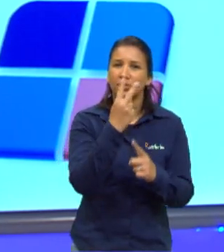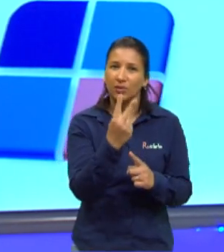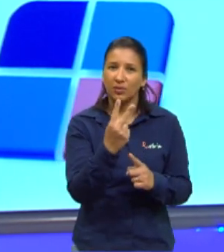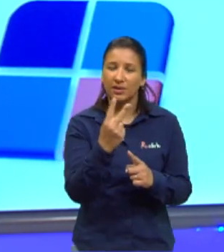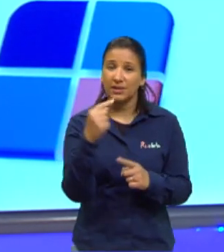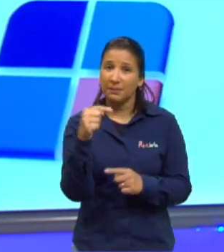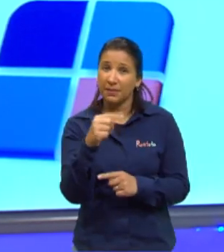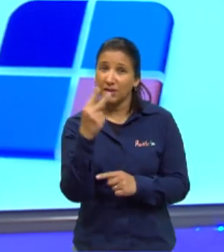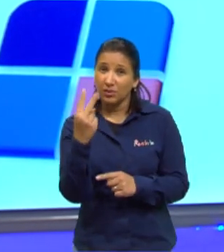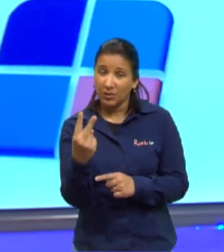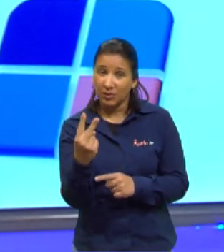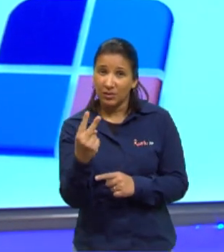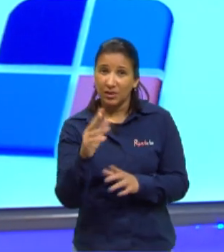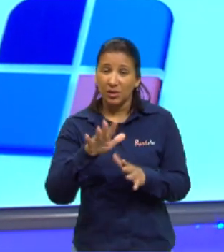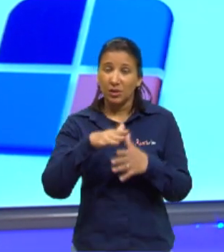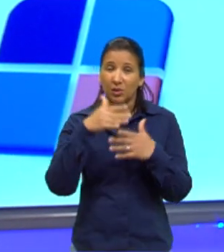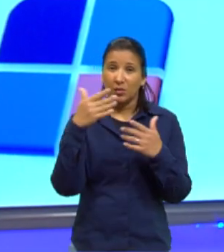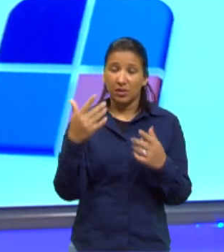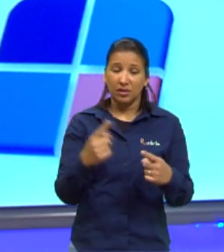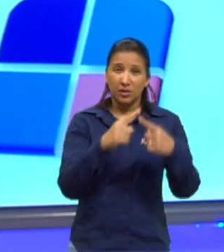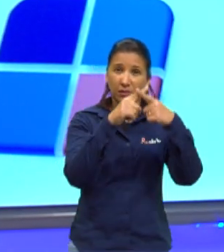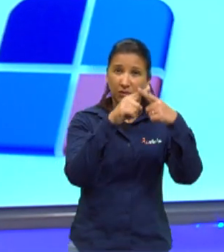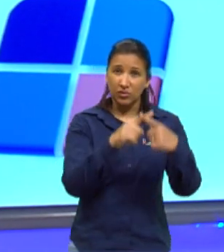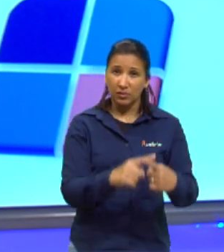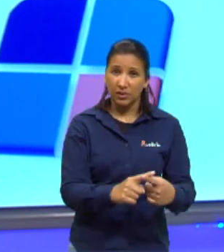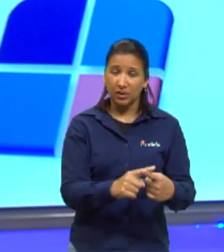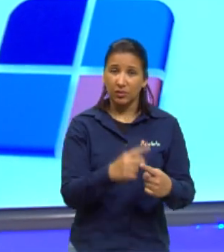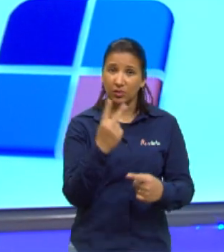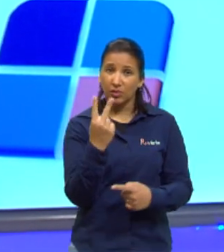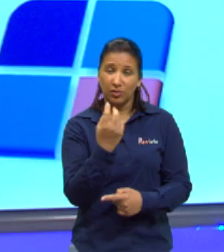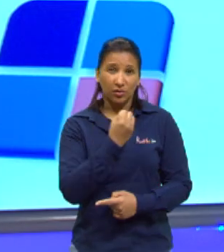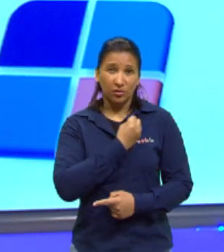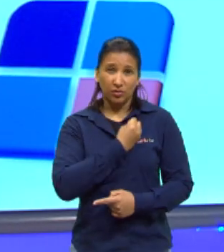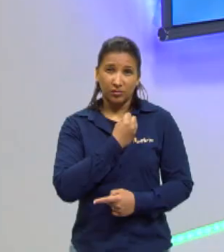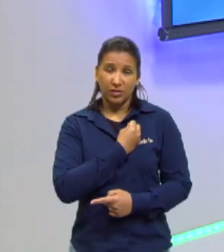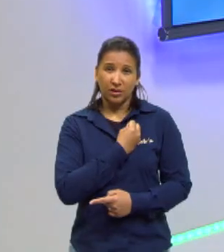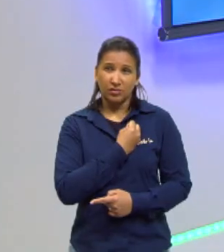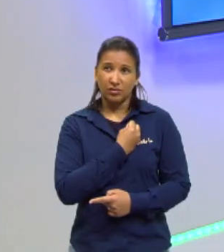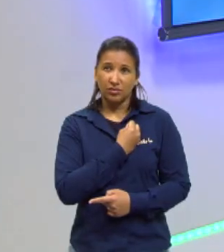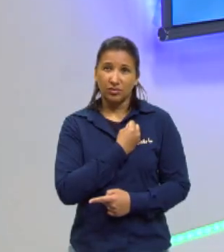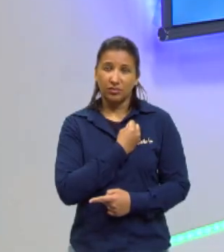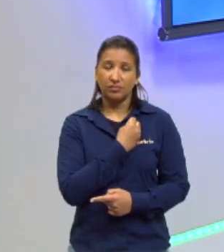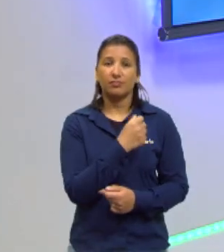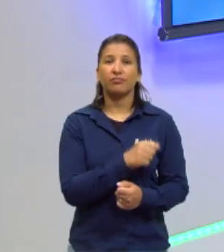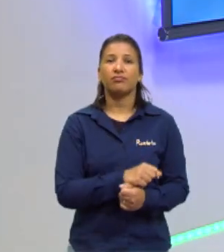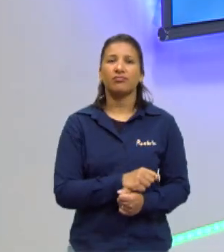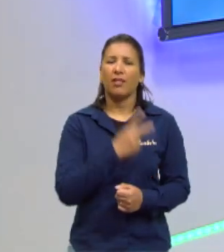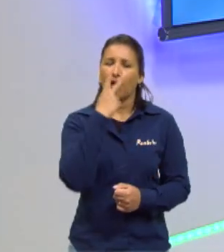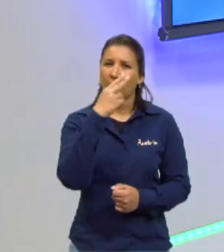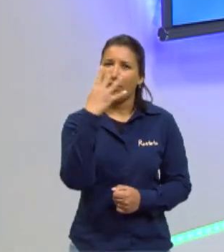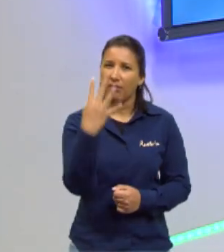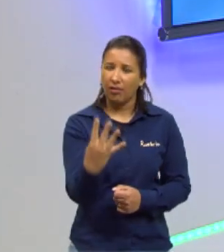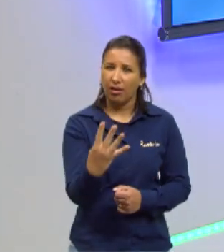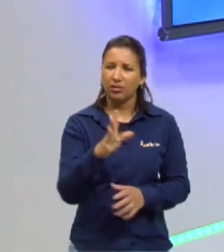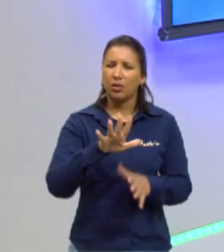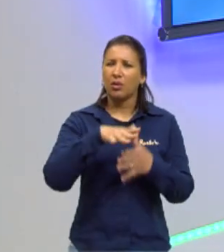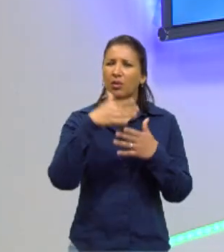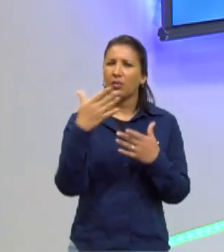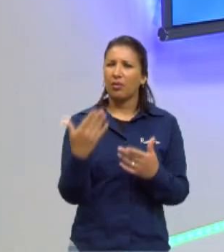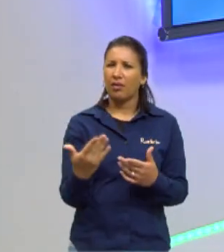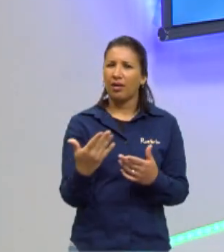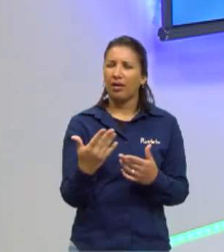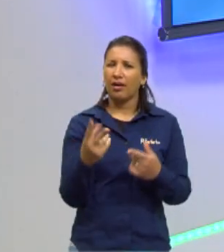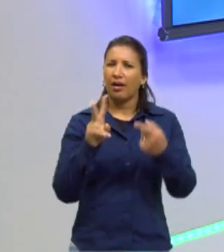2, quando eu multiplico um número pelo outro, então, mais 2 vezes mais 2, mais 4. Qual é a raiz de